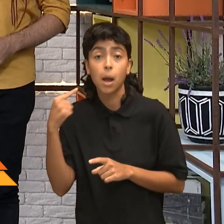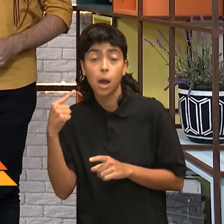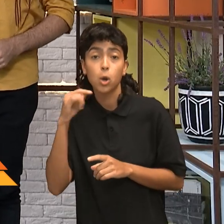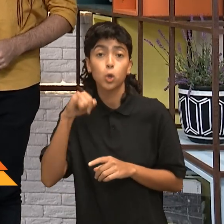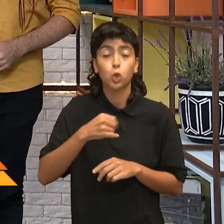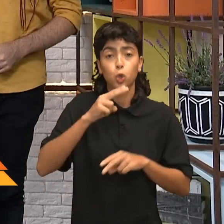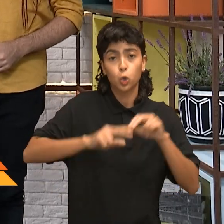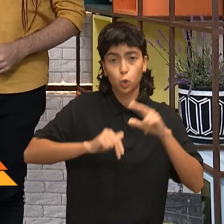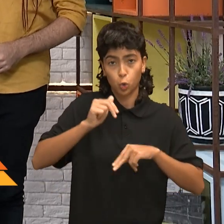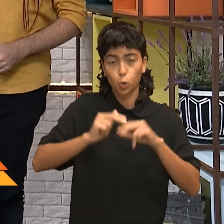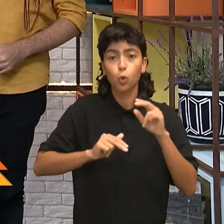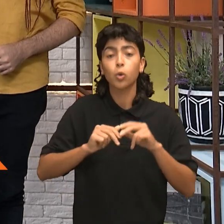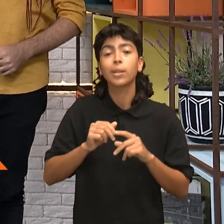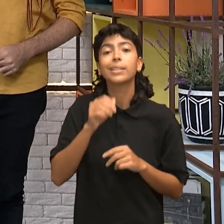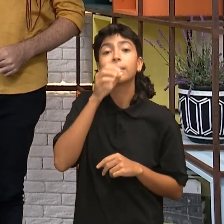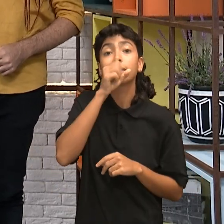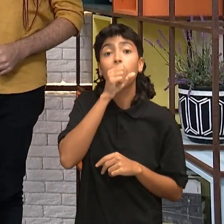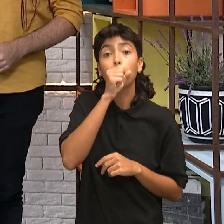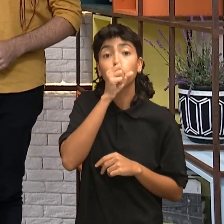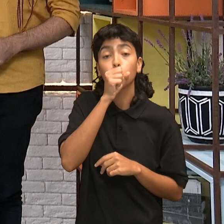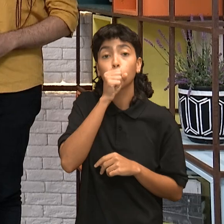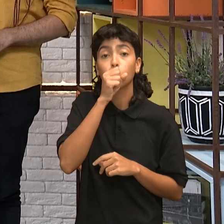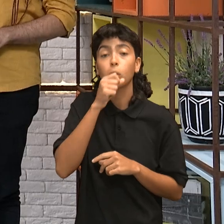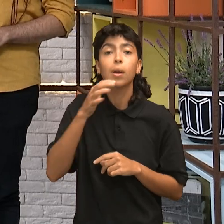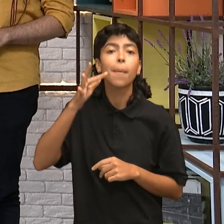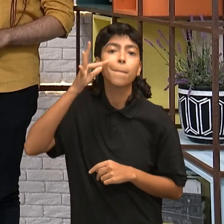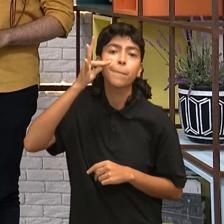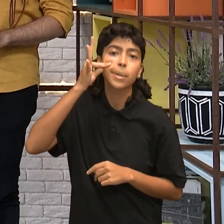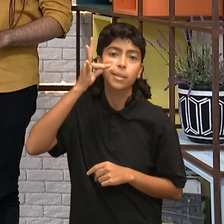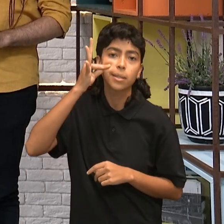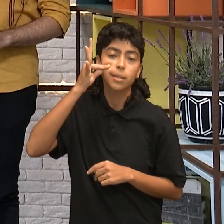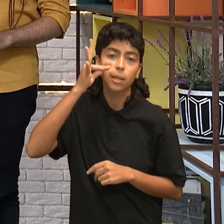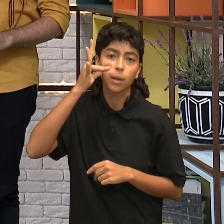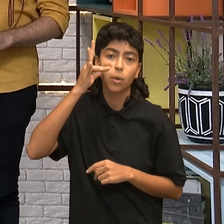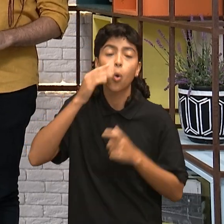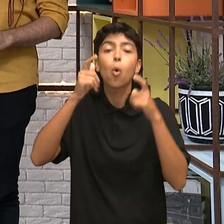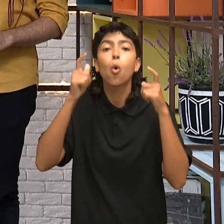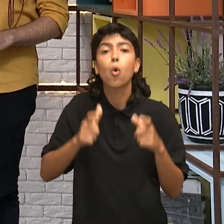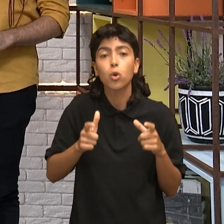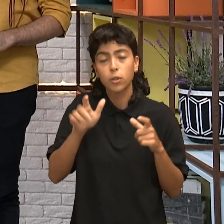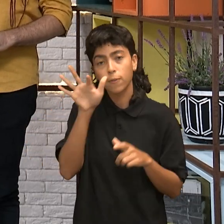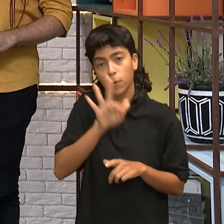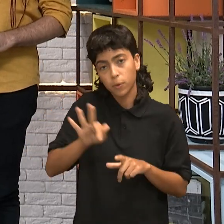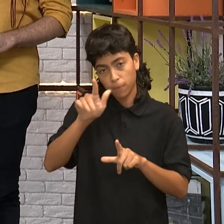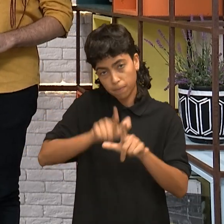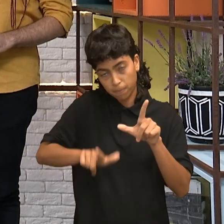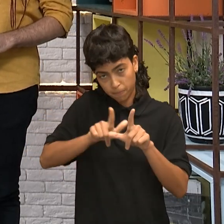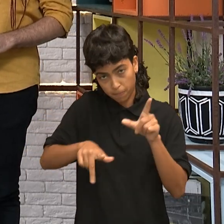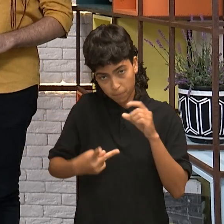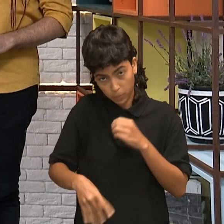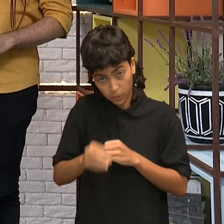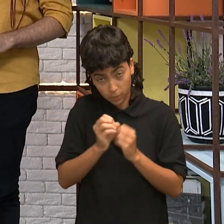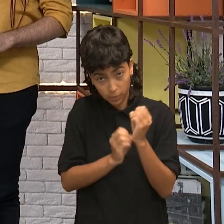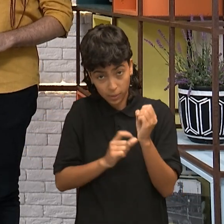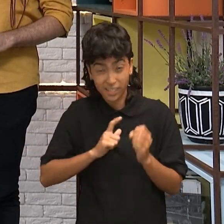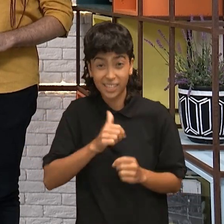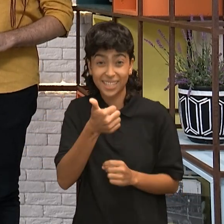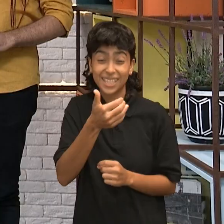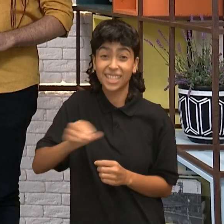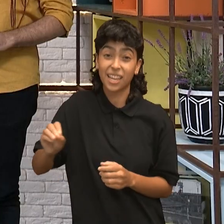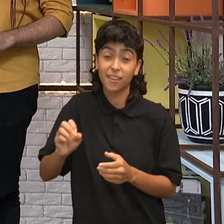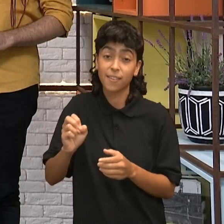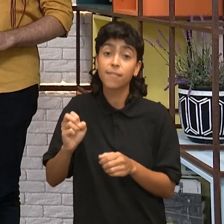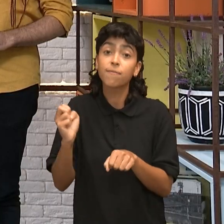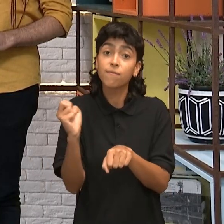pela manhã, na modalidade presencial, lá na Faculdade de Letras da UFG. São 100 vagas